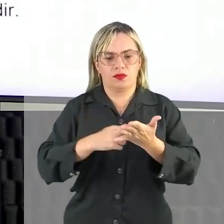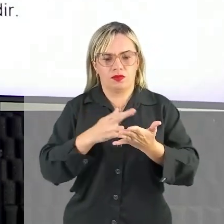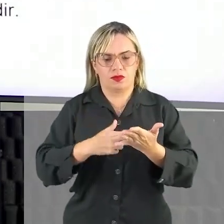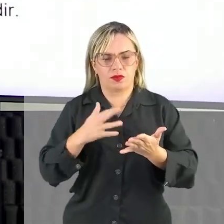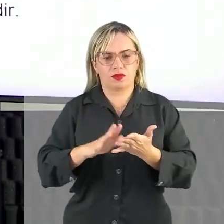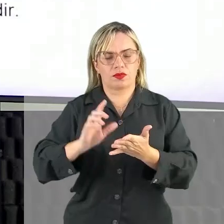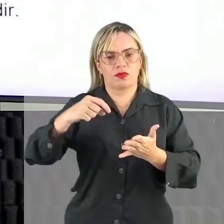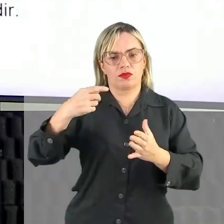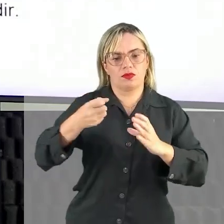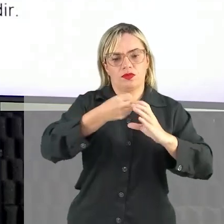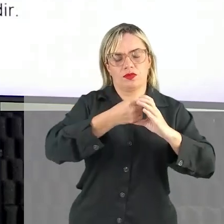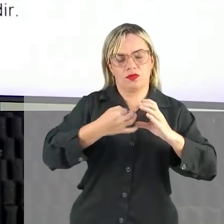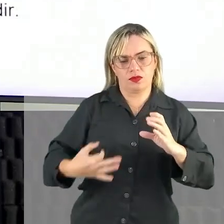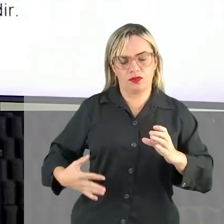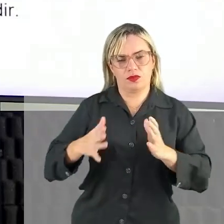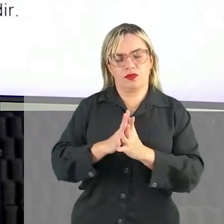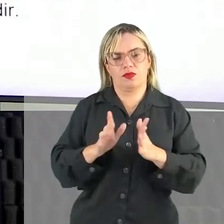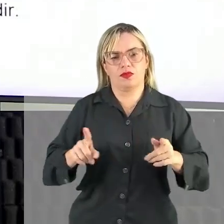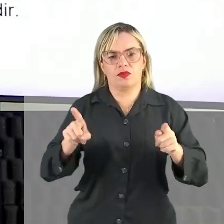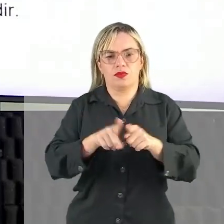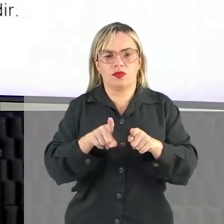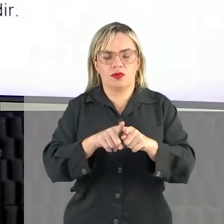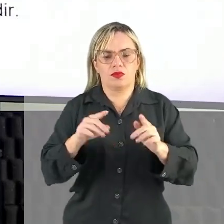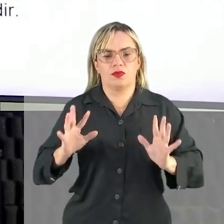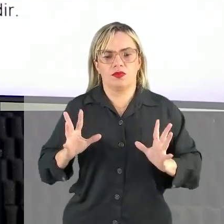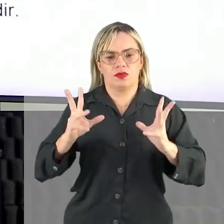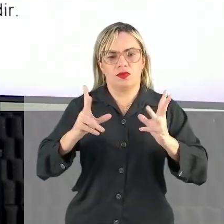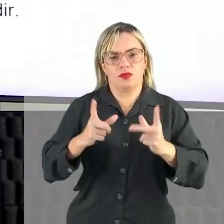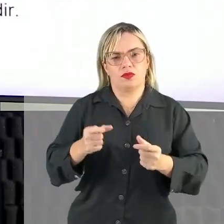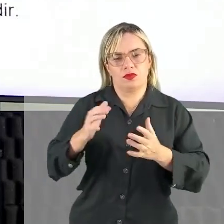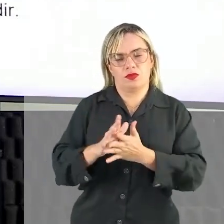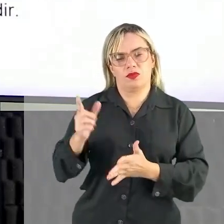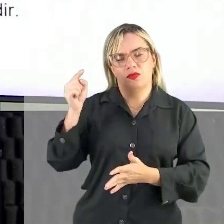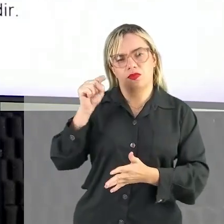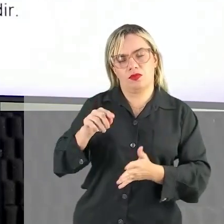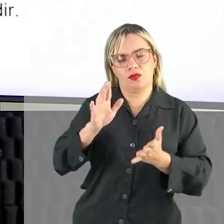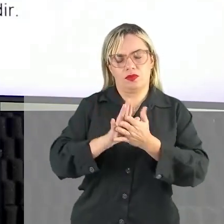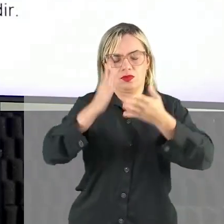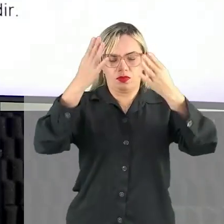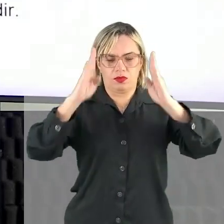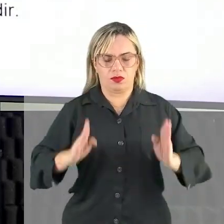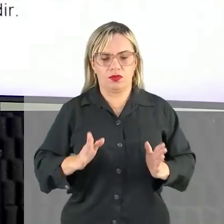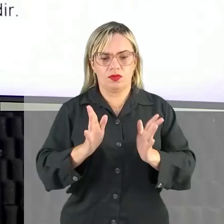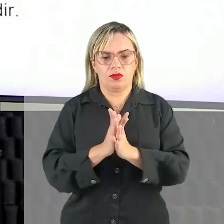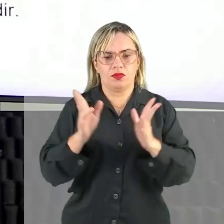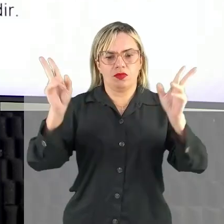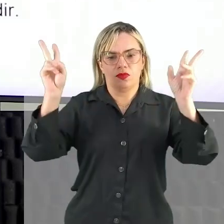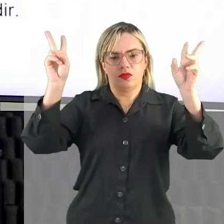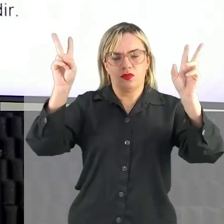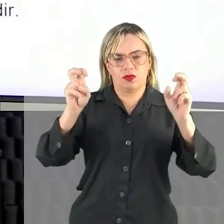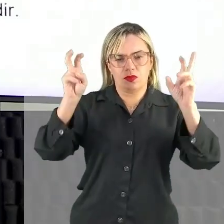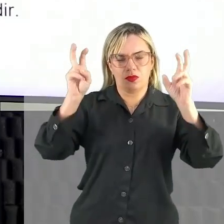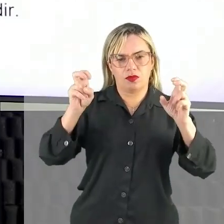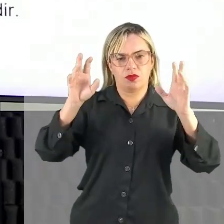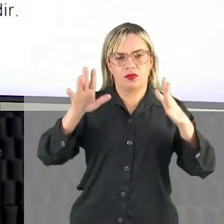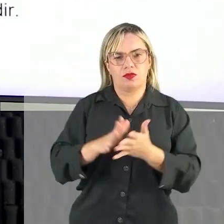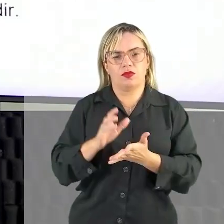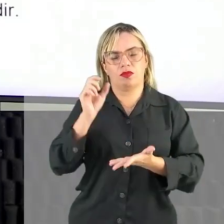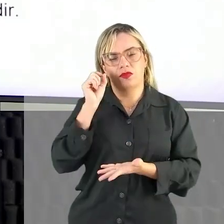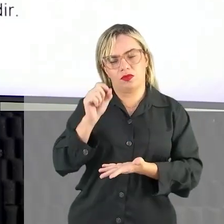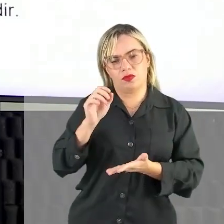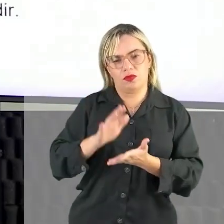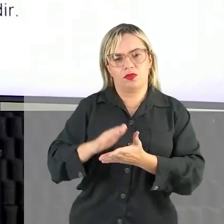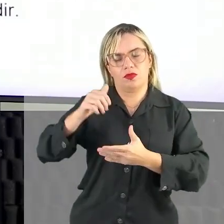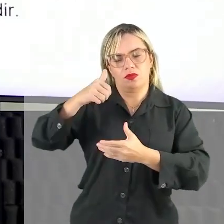aspecto também é que todas as vezes que você estiver analisando o seu tema essa é uma